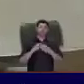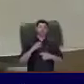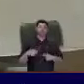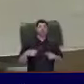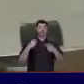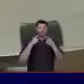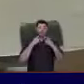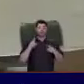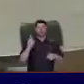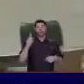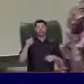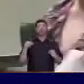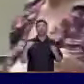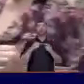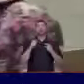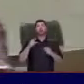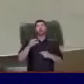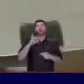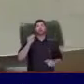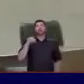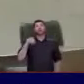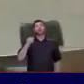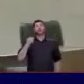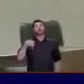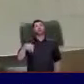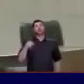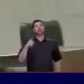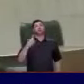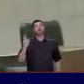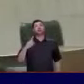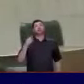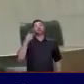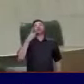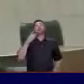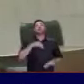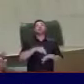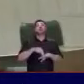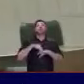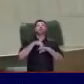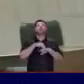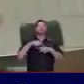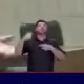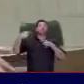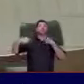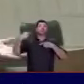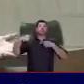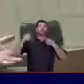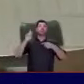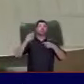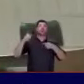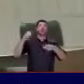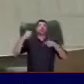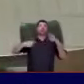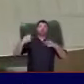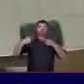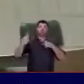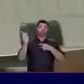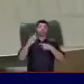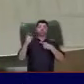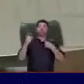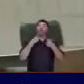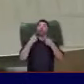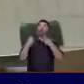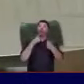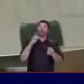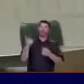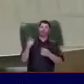gostaria de bater com a deputada janaína infelizmente ela não concedeu à parte porque o diálogo dela não é diálogo é monólogo ela acha que as